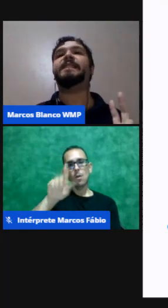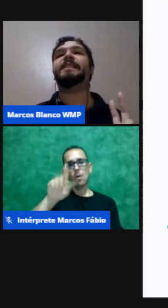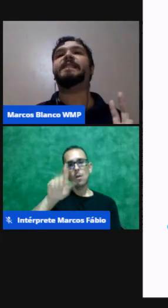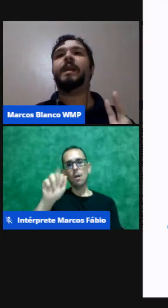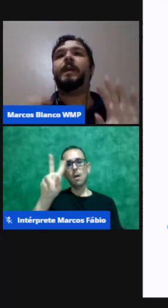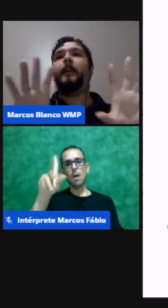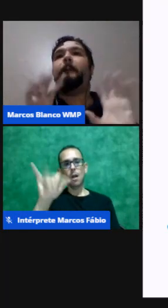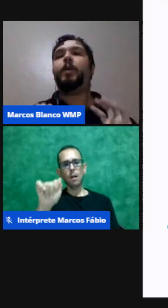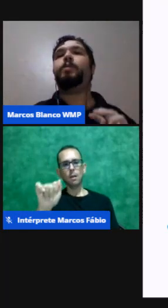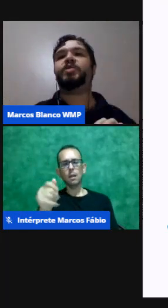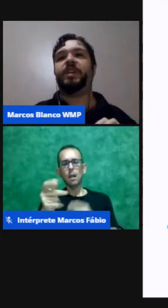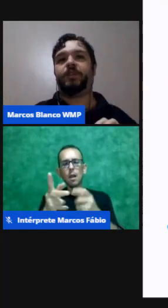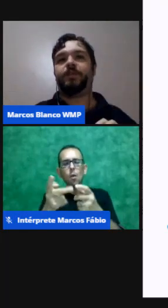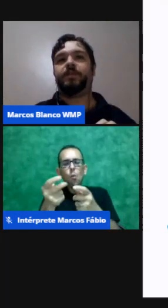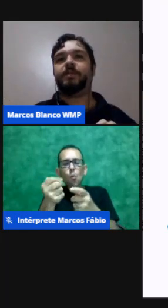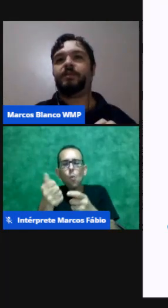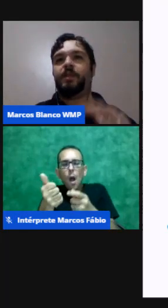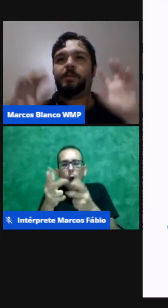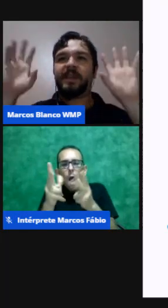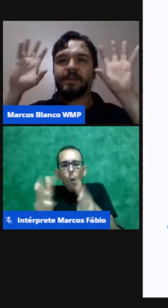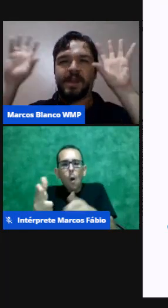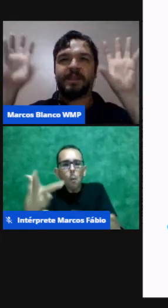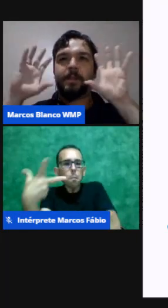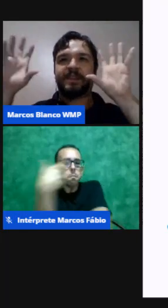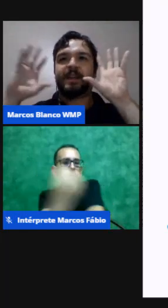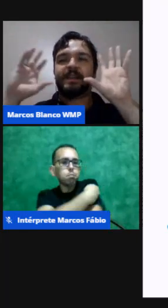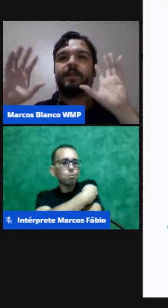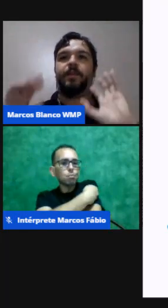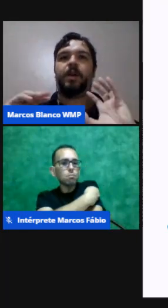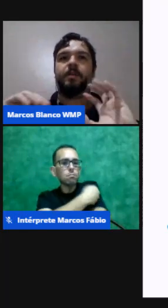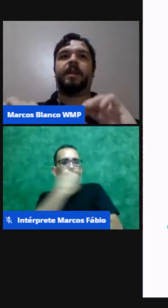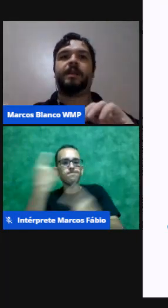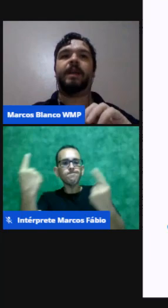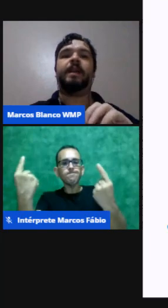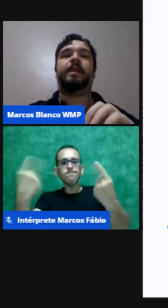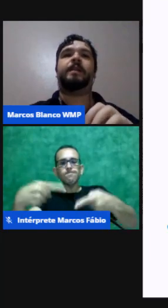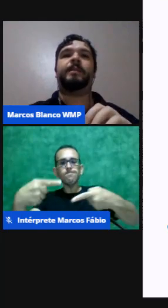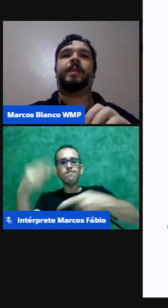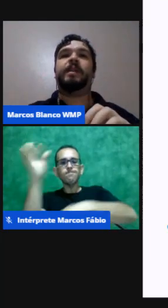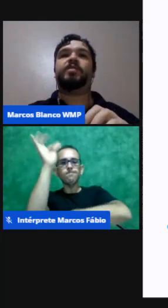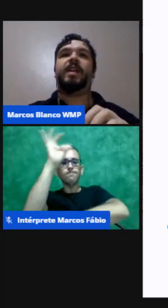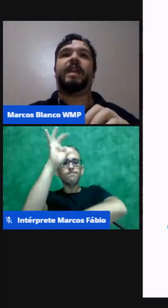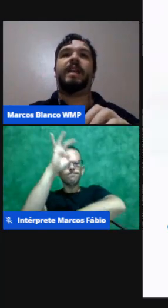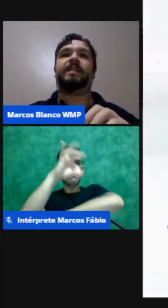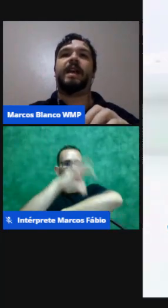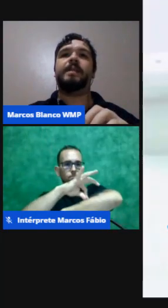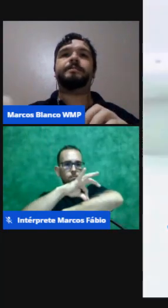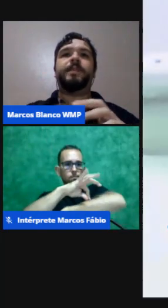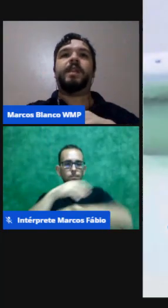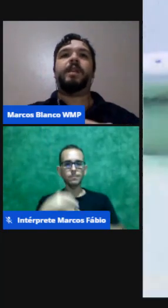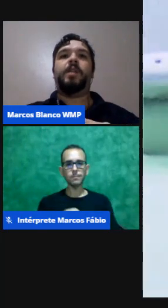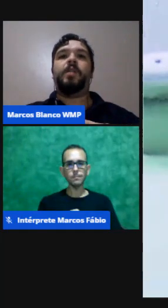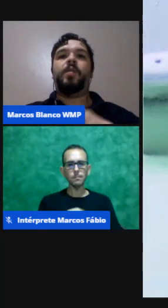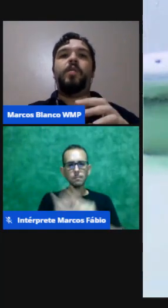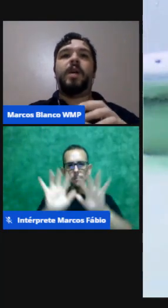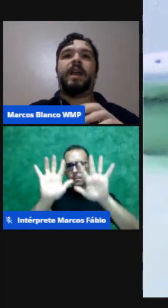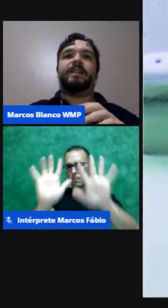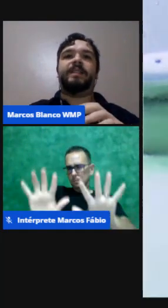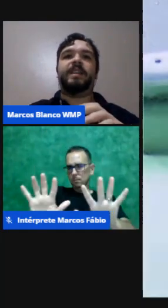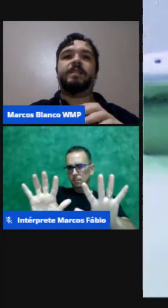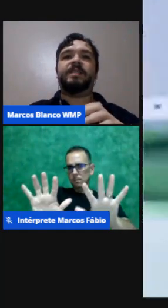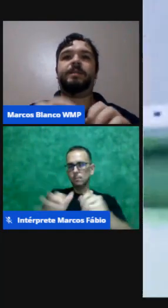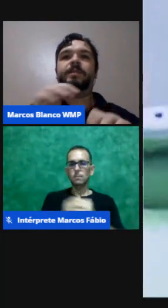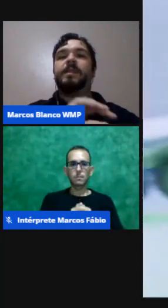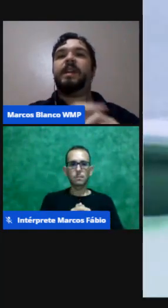uma vacina para o mosquito. Vamos tentar pensar dessa forma, né? Só que aí que está.